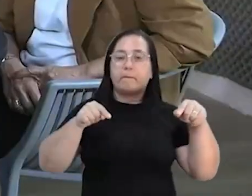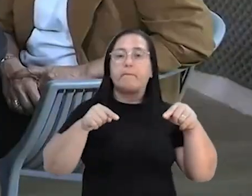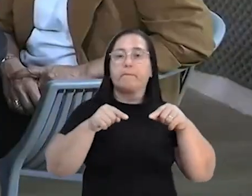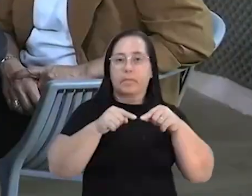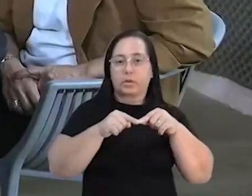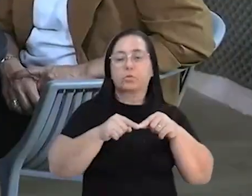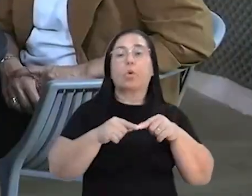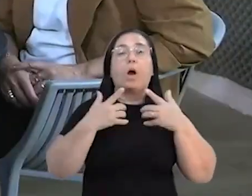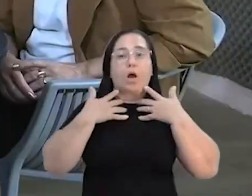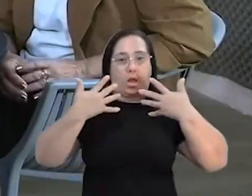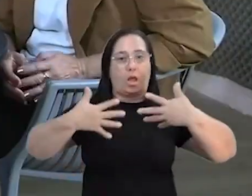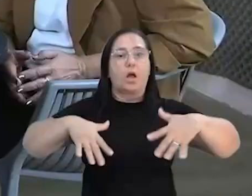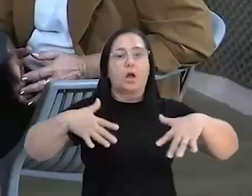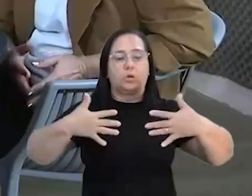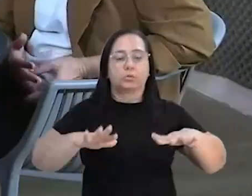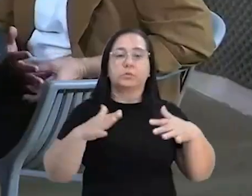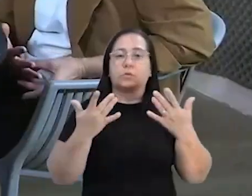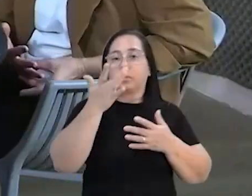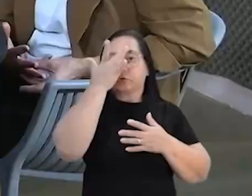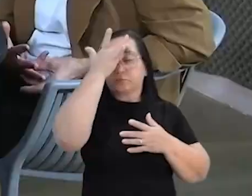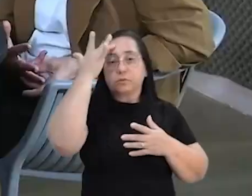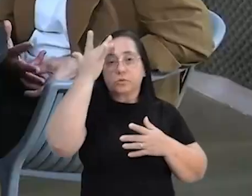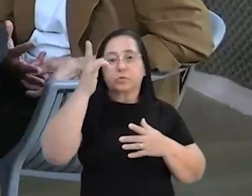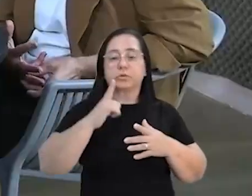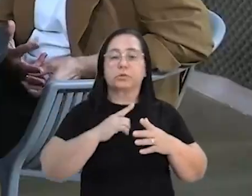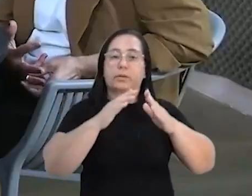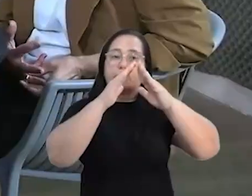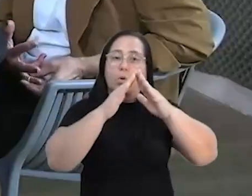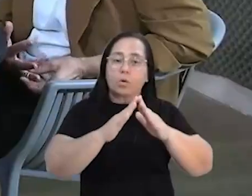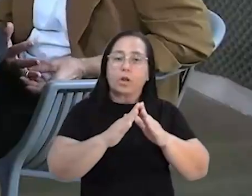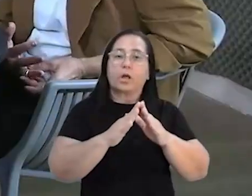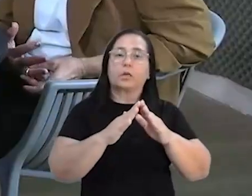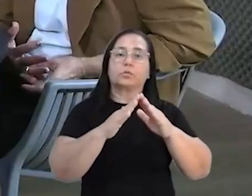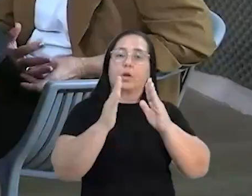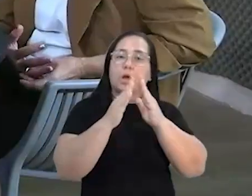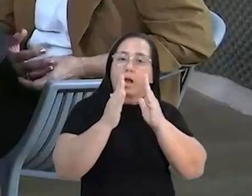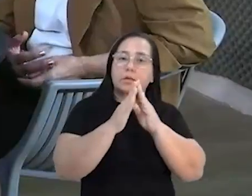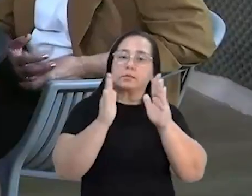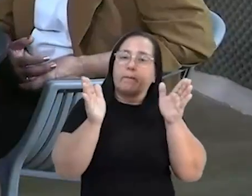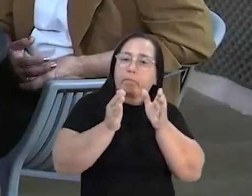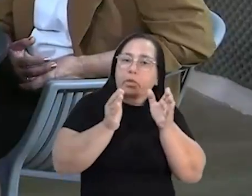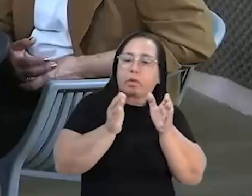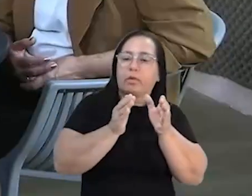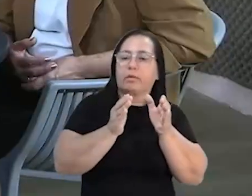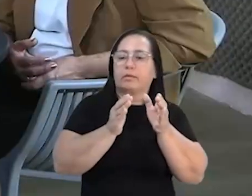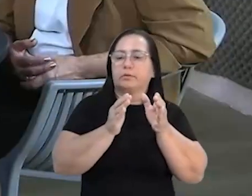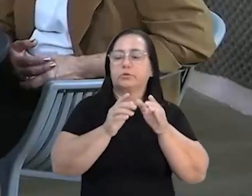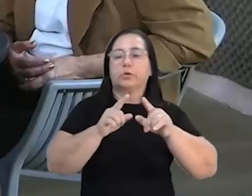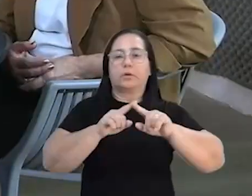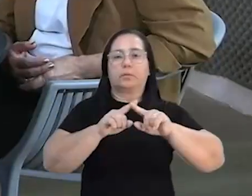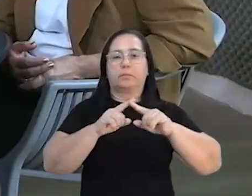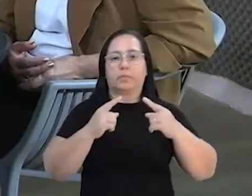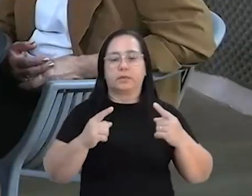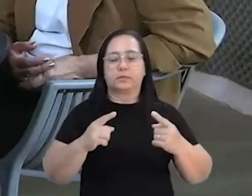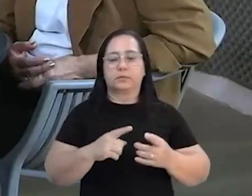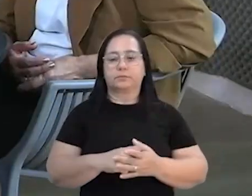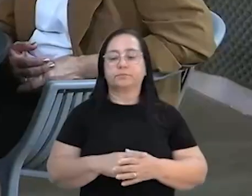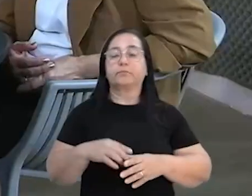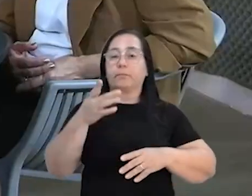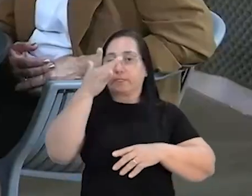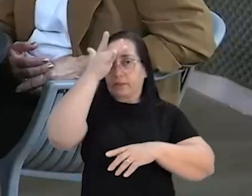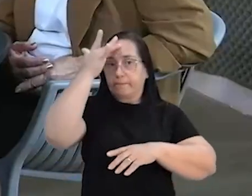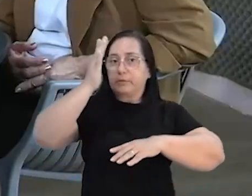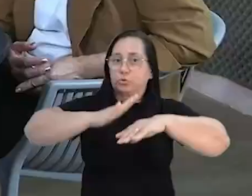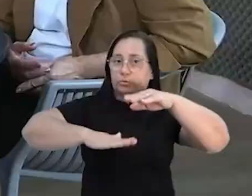em qualquer lugar. E aí as pessoas têm morado cada vez mais em ambientes pequenos. Mas, assim, então, o